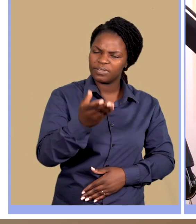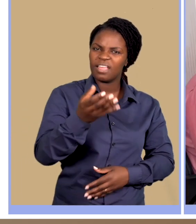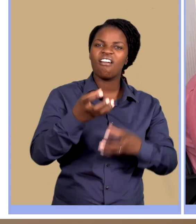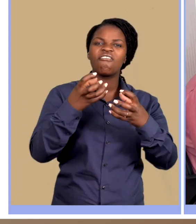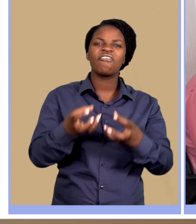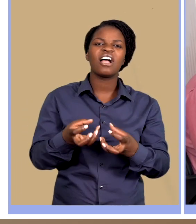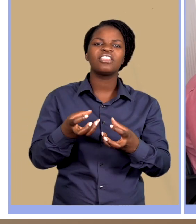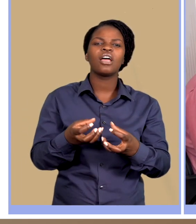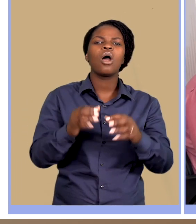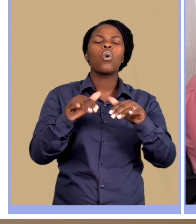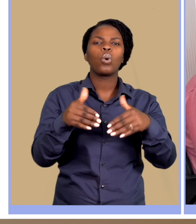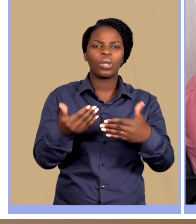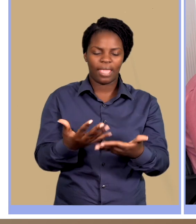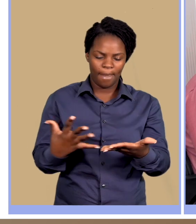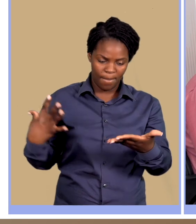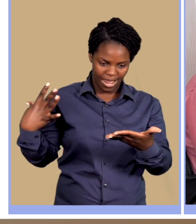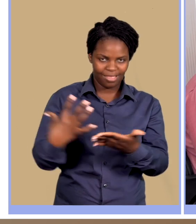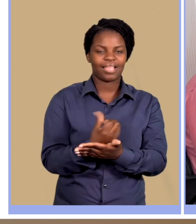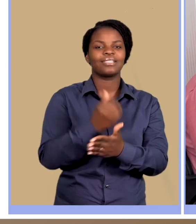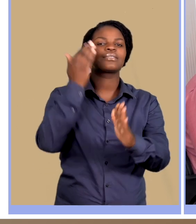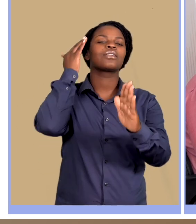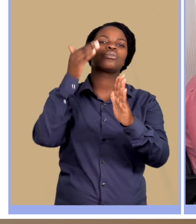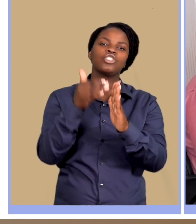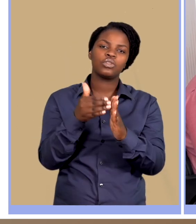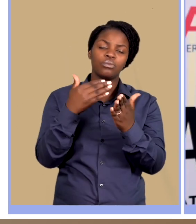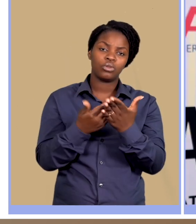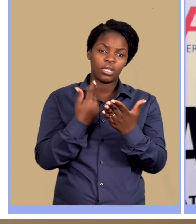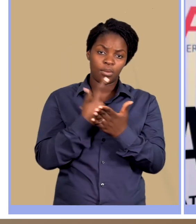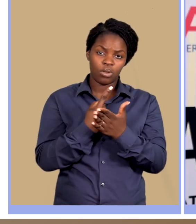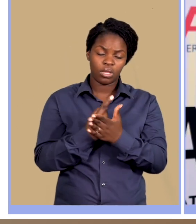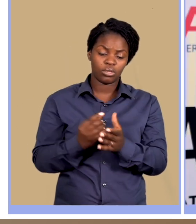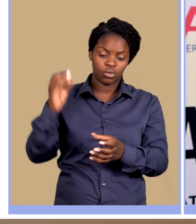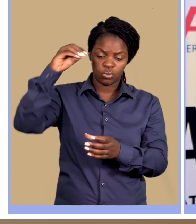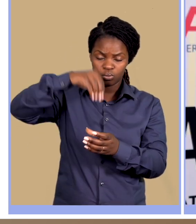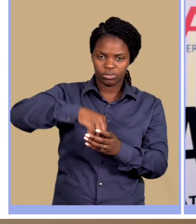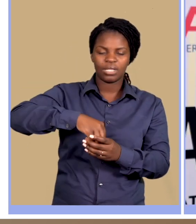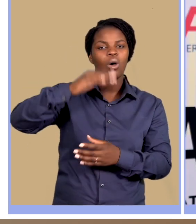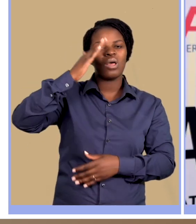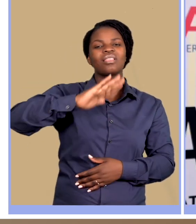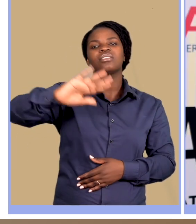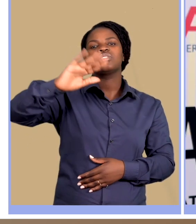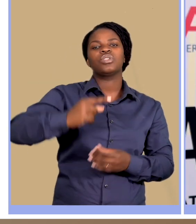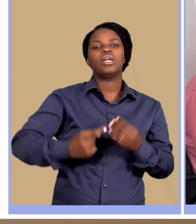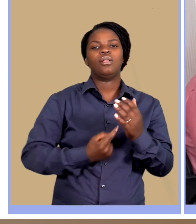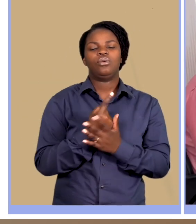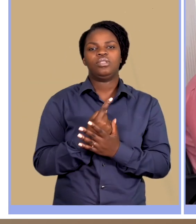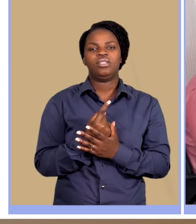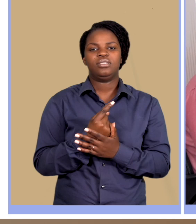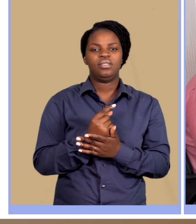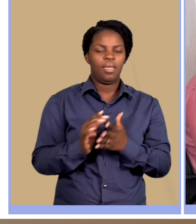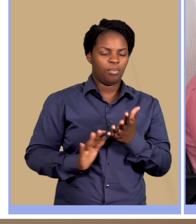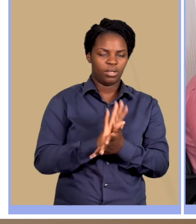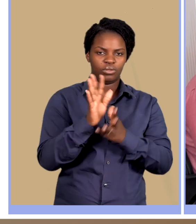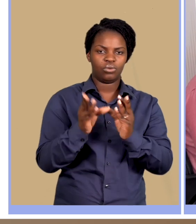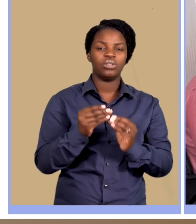olharmos para a questão da inclusão ser uma inclusão nacional, não é? E para todas as instituições. Uma inclusão nacional,